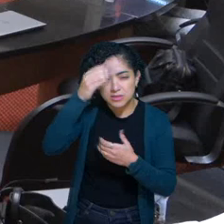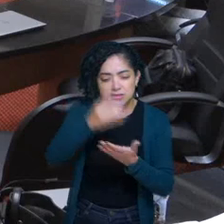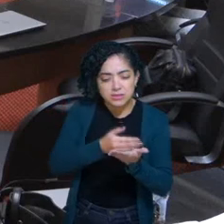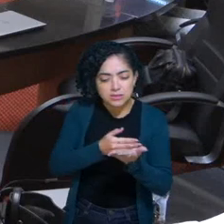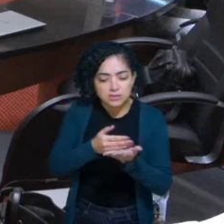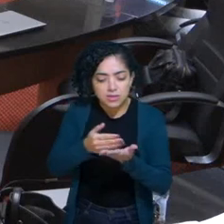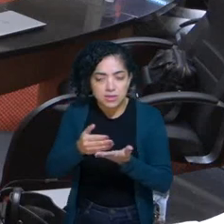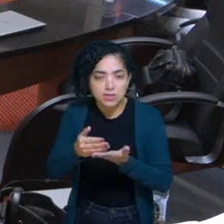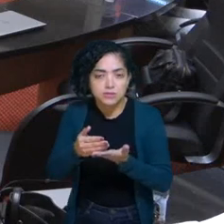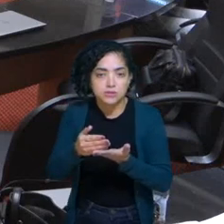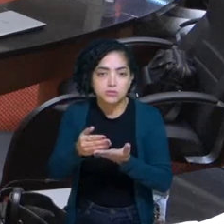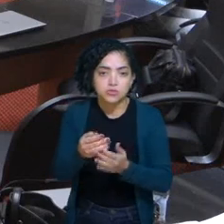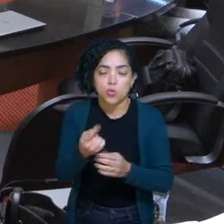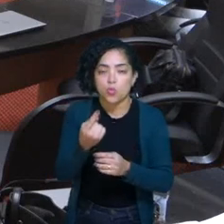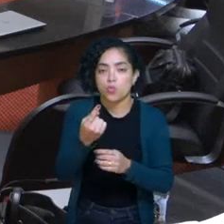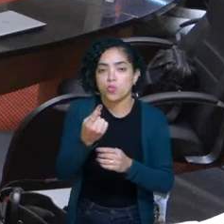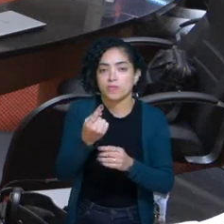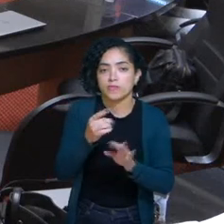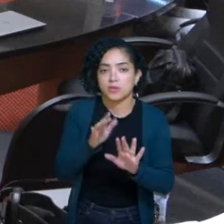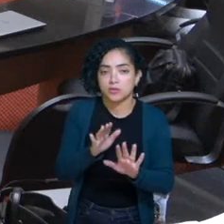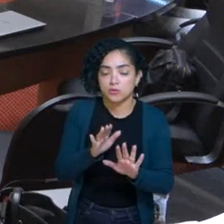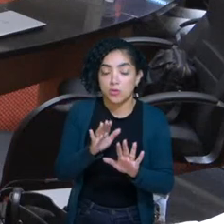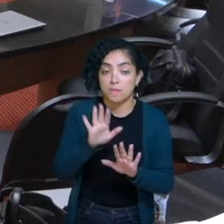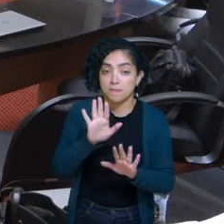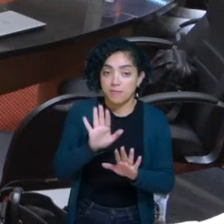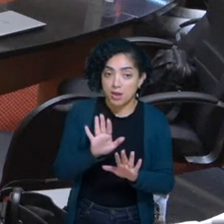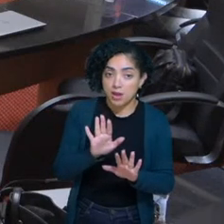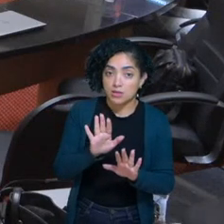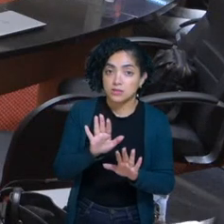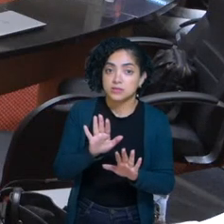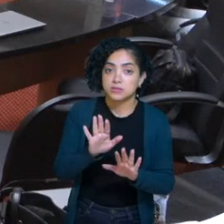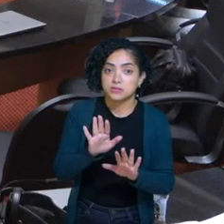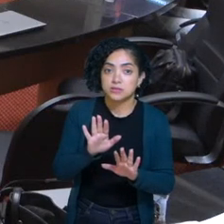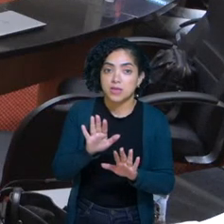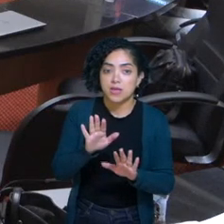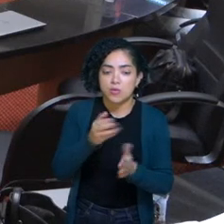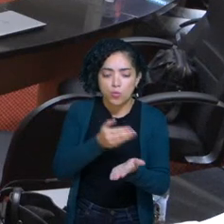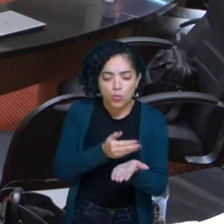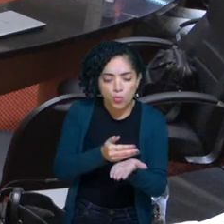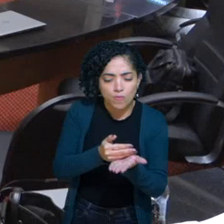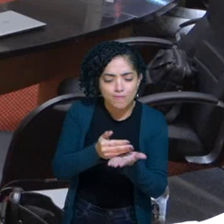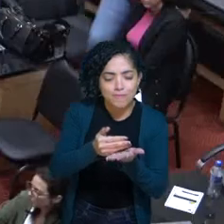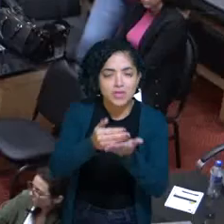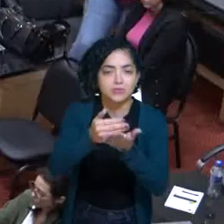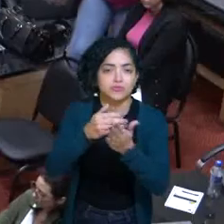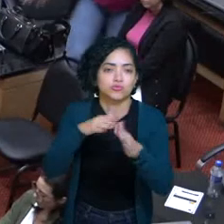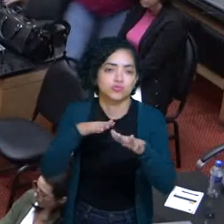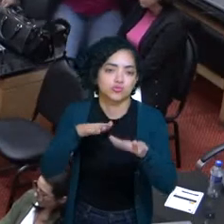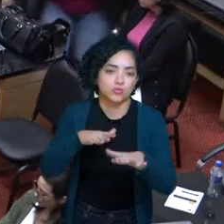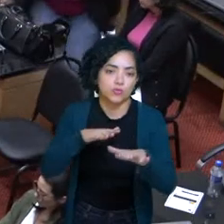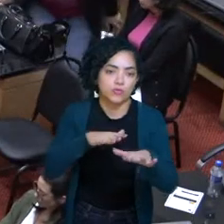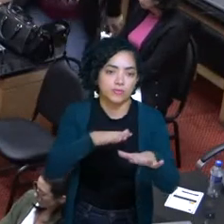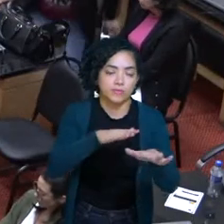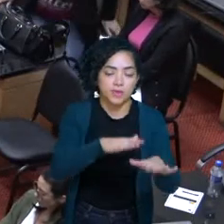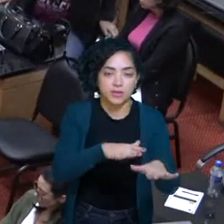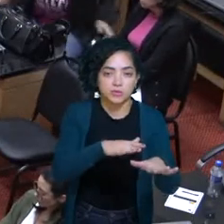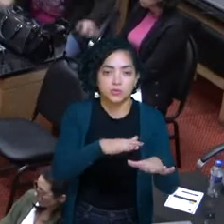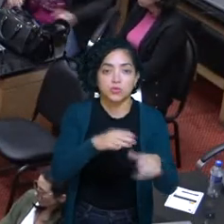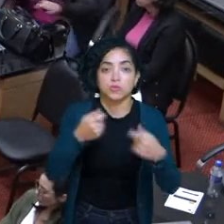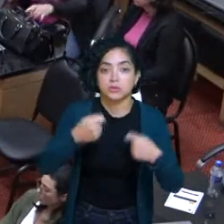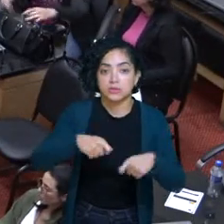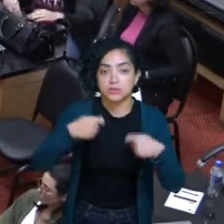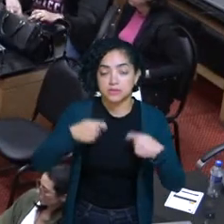seria um evento e seria o pontapé inicial de um movimento movimento